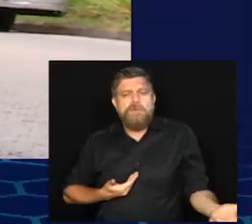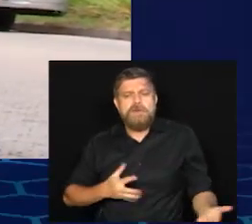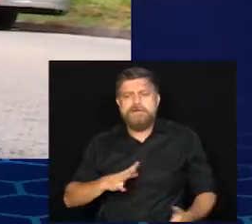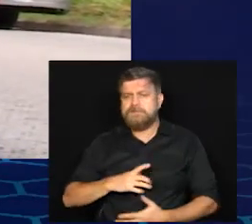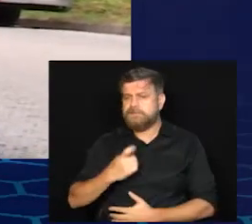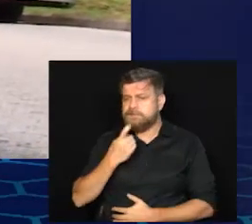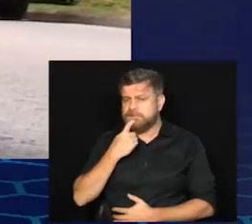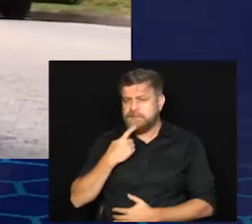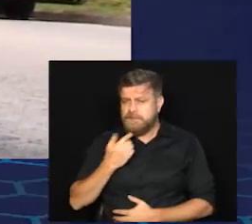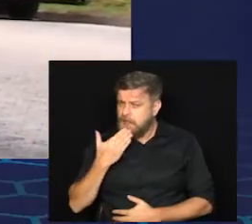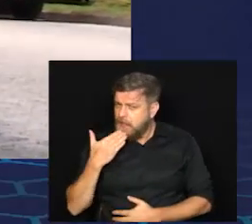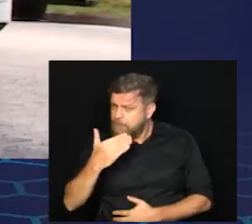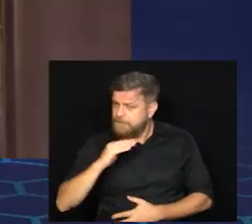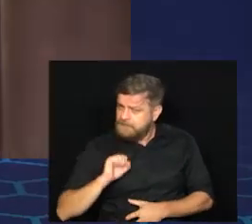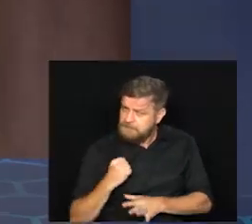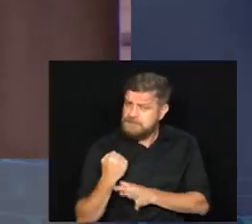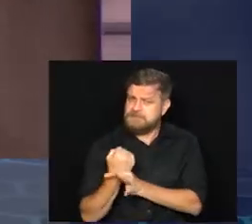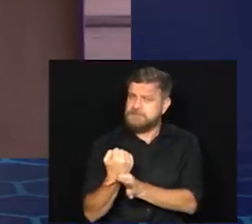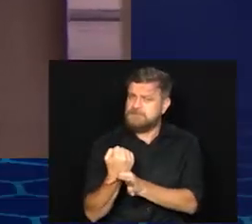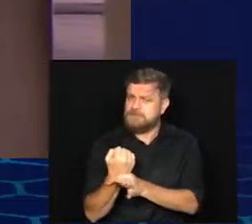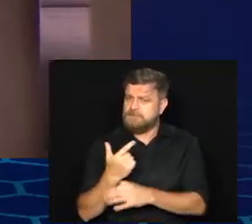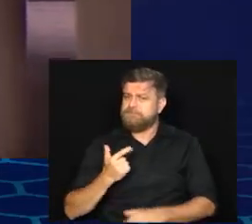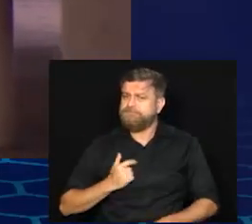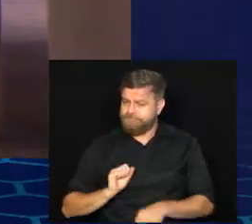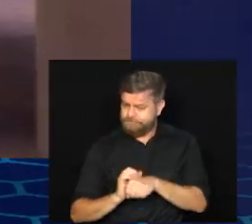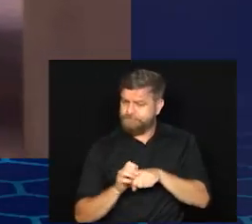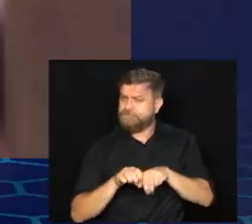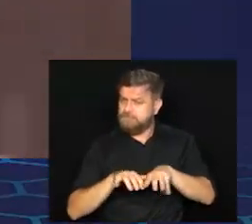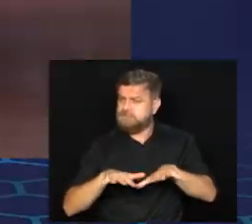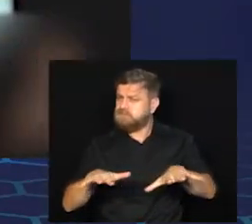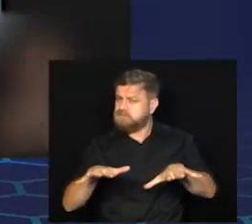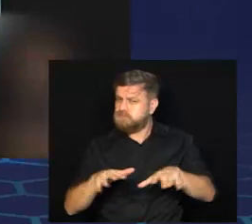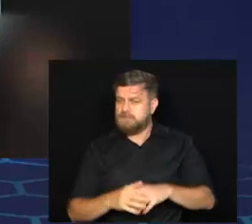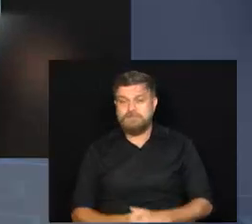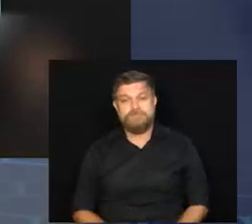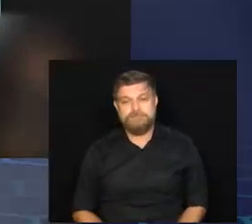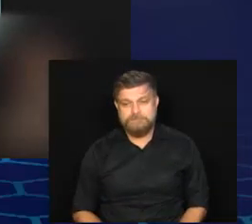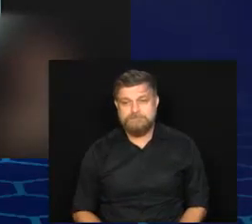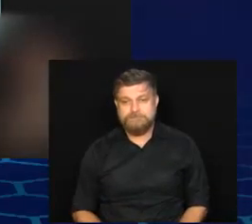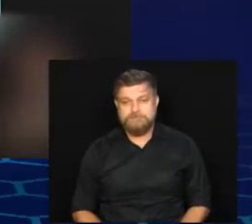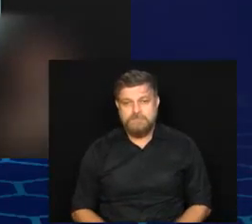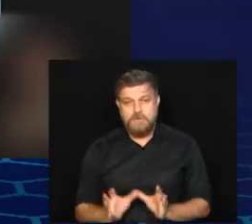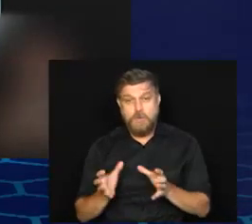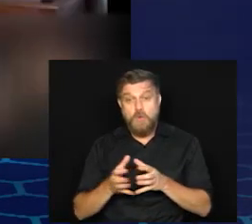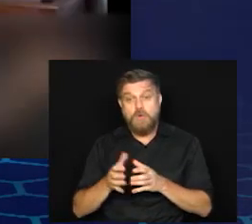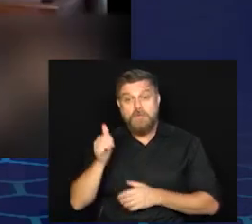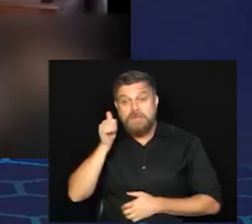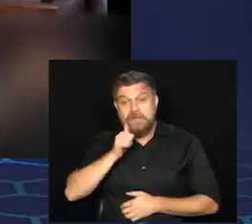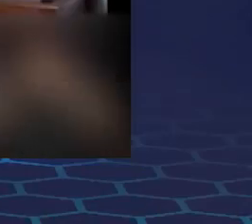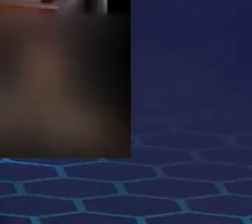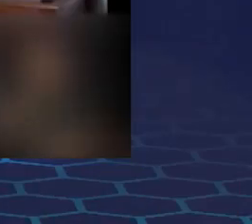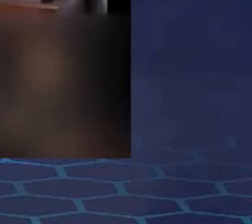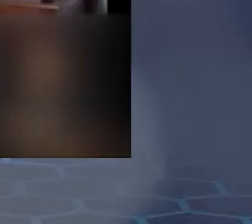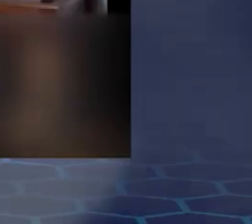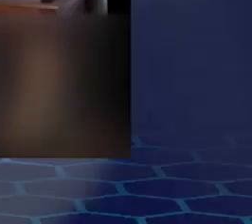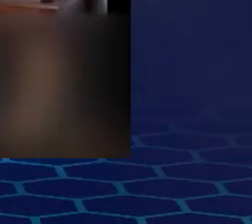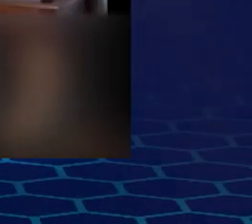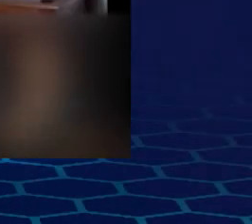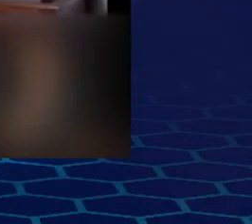cidade e pede segurança em relação à Covid-19. Comissão Permanente da Mulher realiza